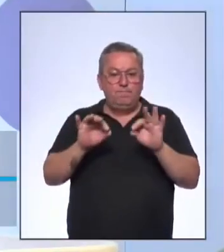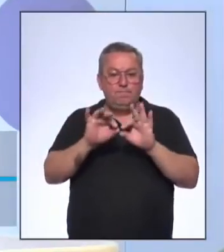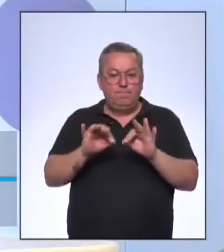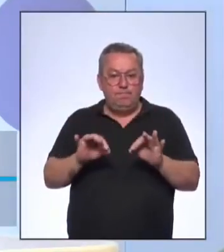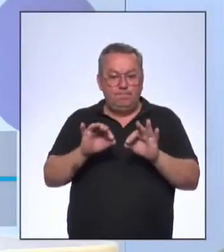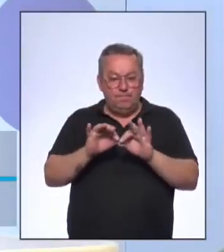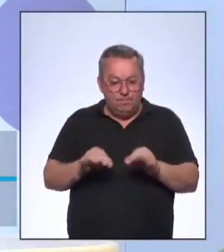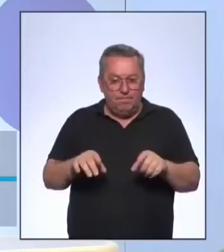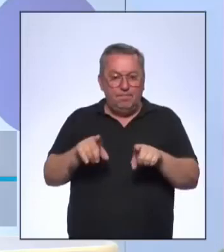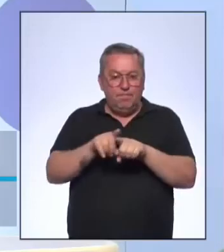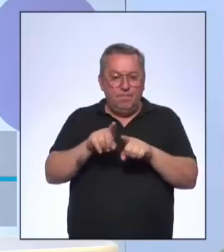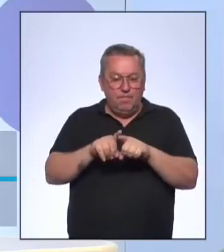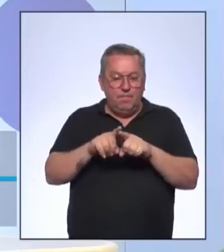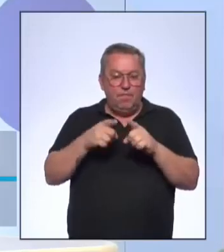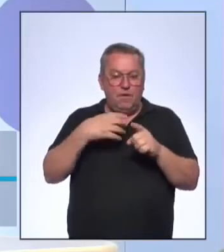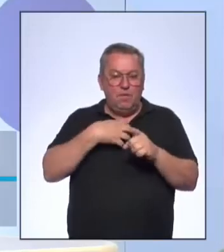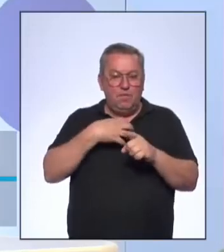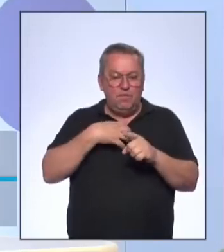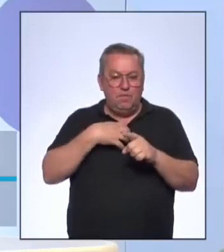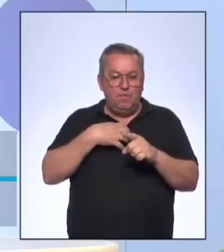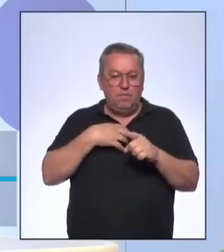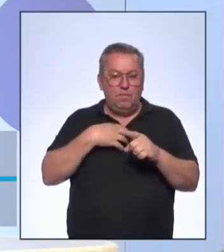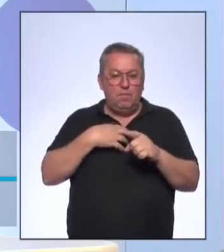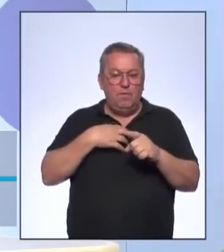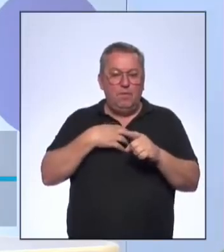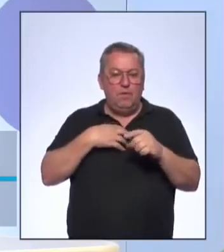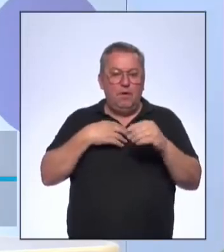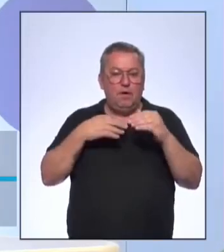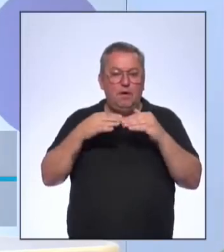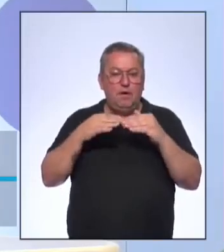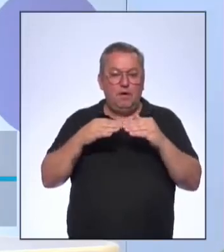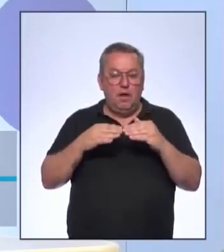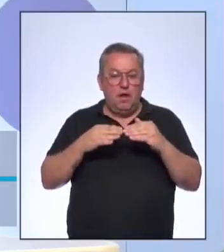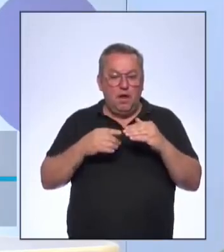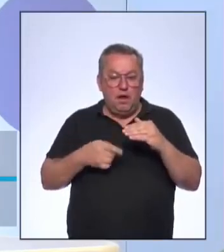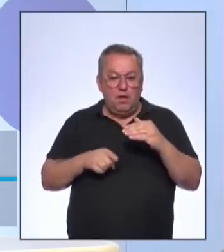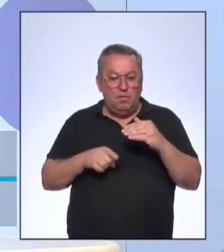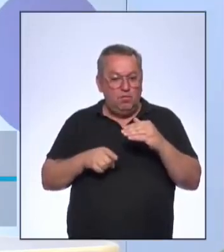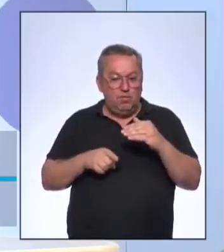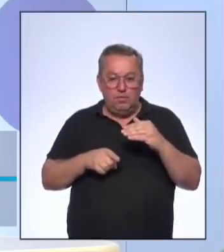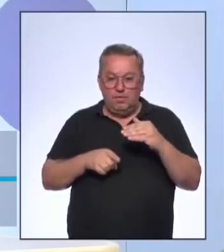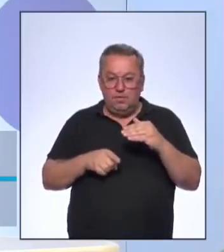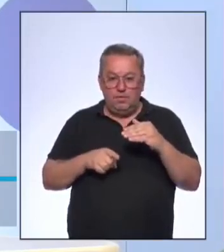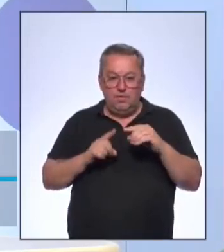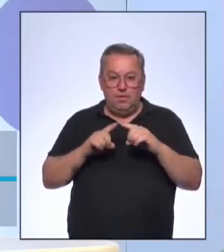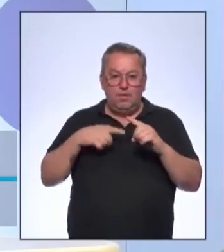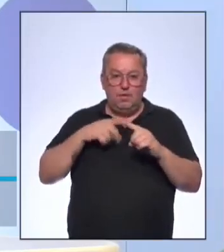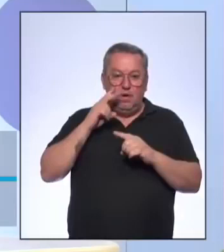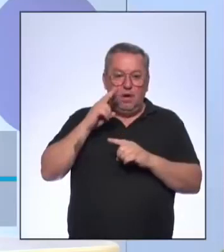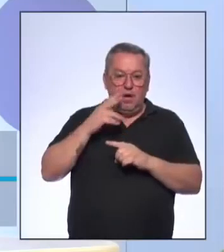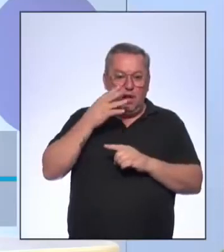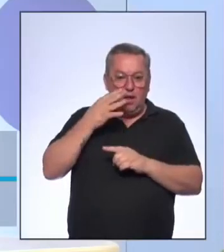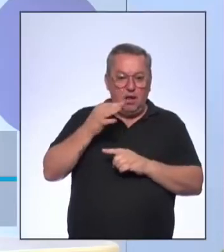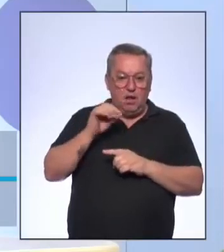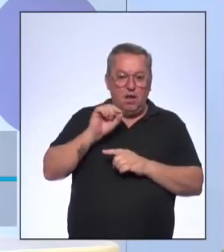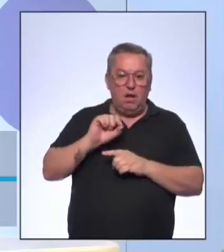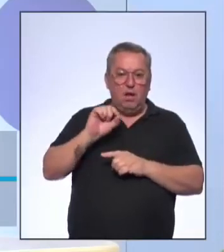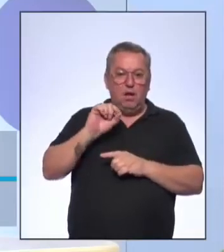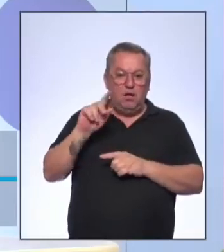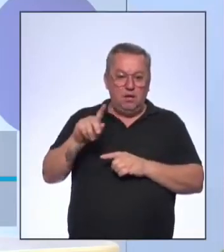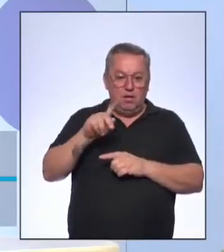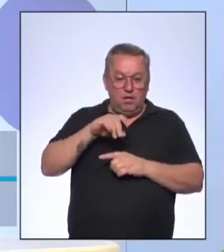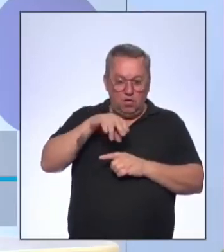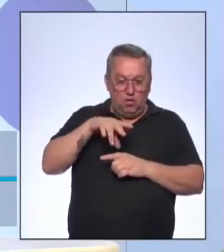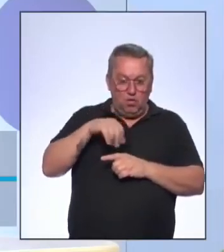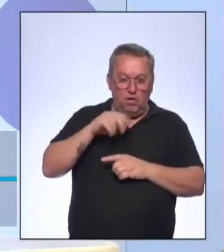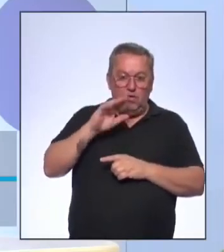nesse caso e deixando na forma de fração irredutível. Gente, eu vou chamar a atenção para um detalhe que o professor Jonas